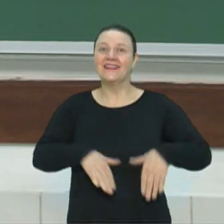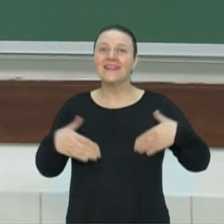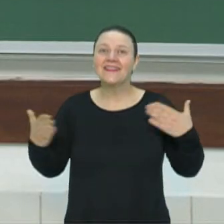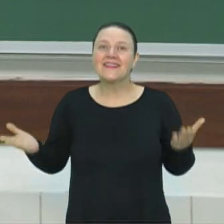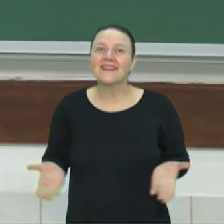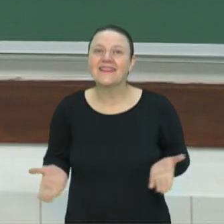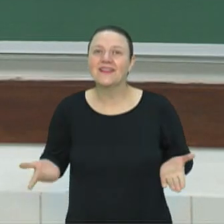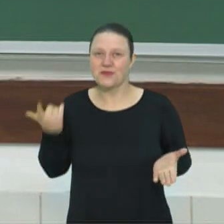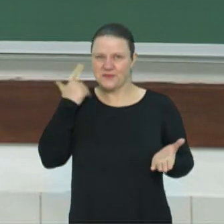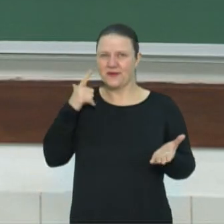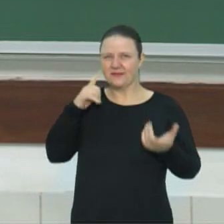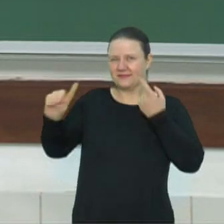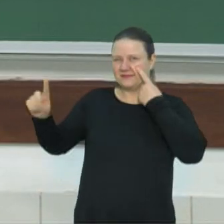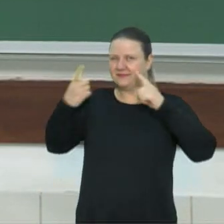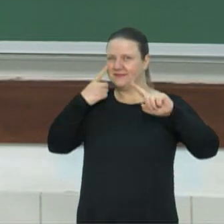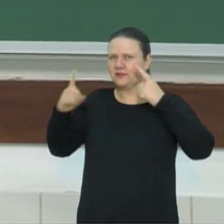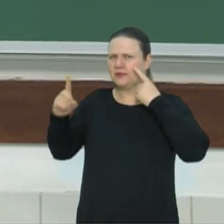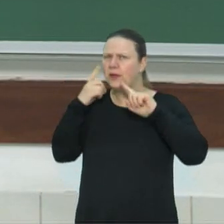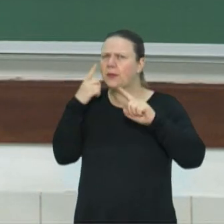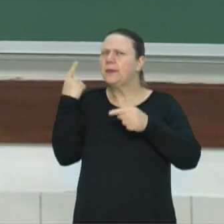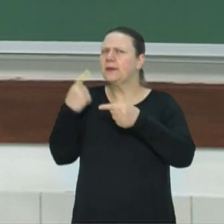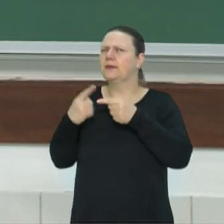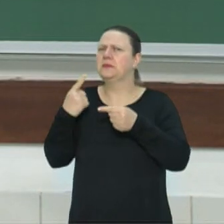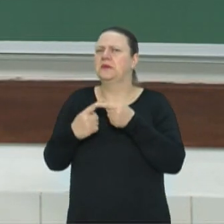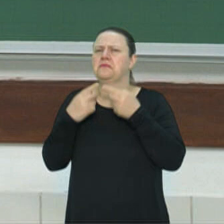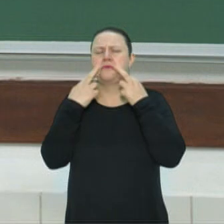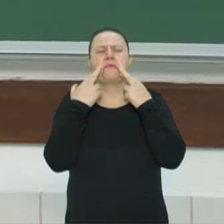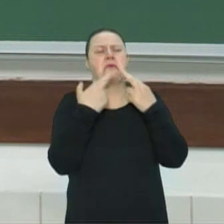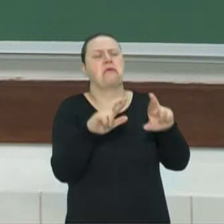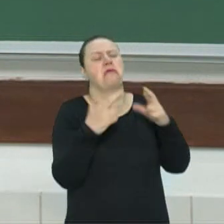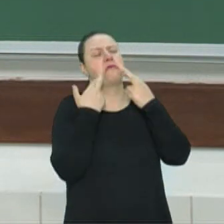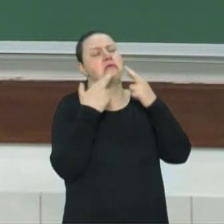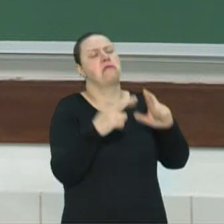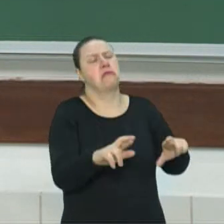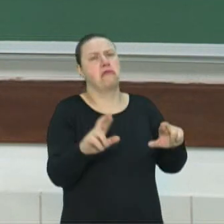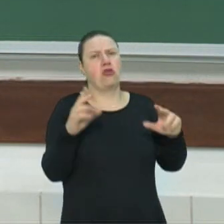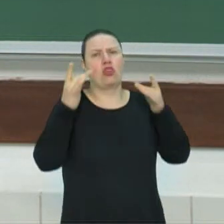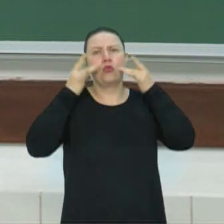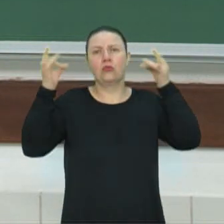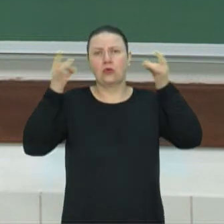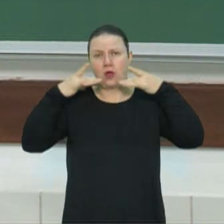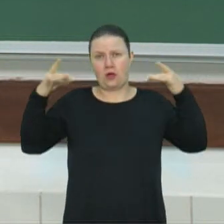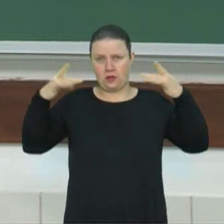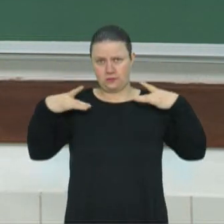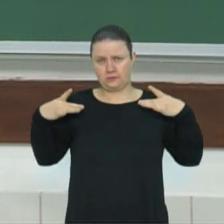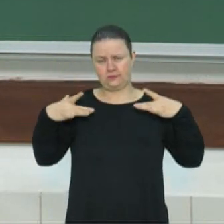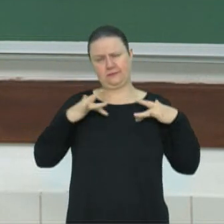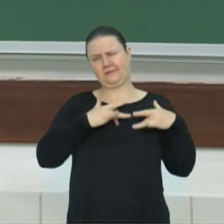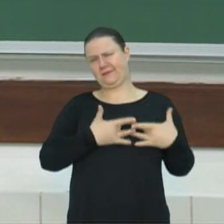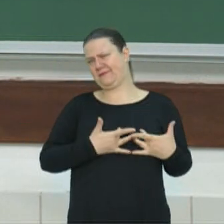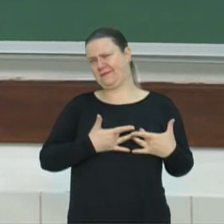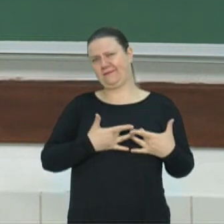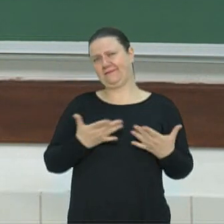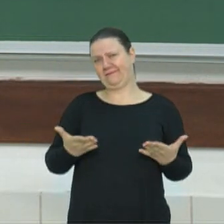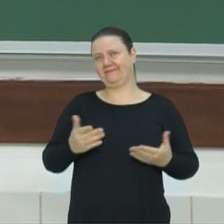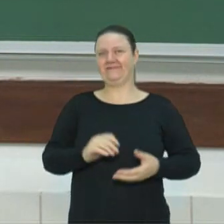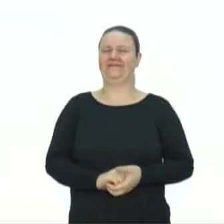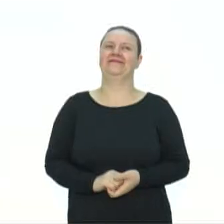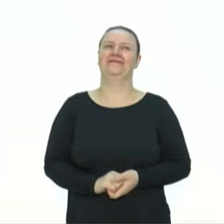Então, pessoal, conseguiram descobrir por que essa lamentação do gaturro? Tadinho, né? Vamos descobrir?